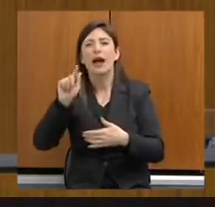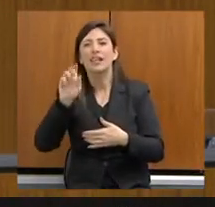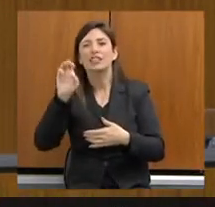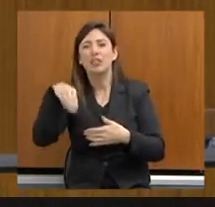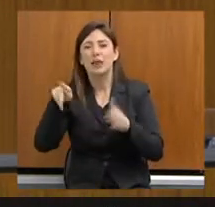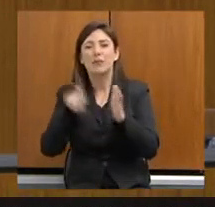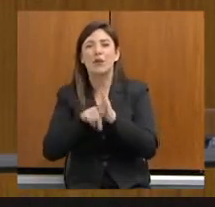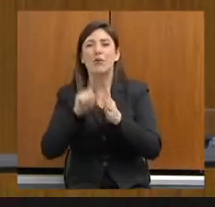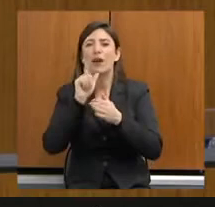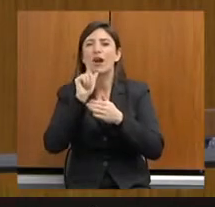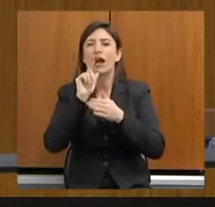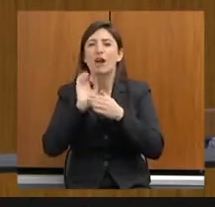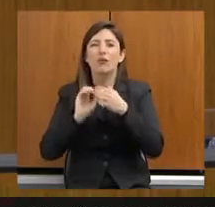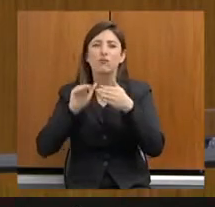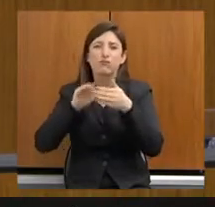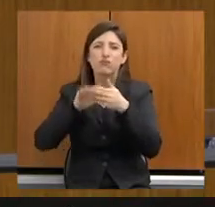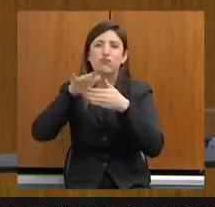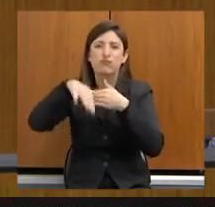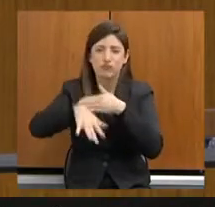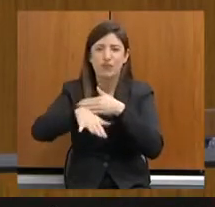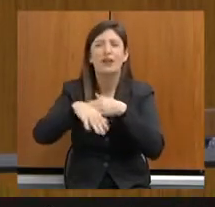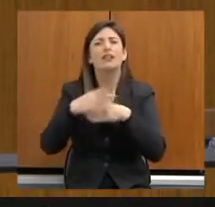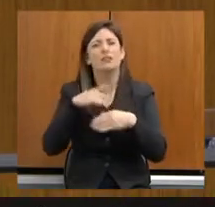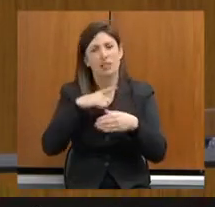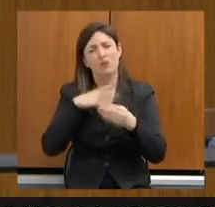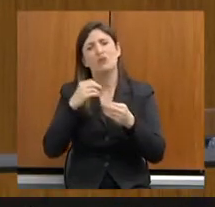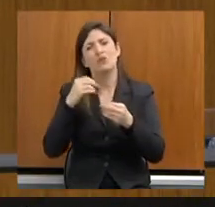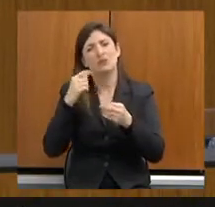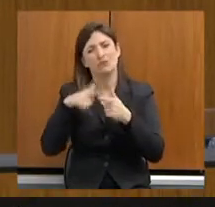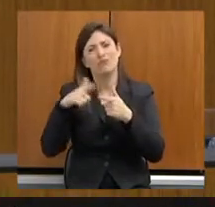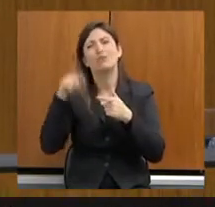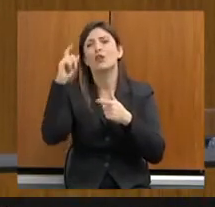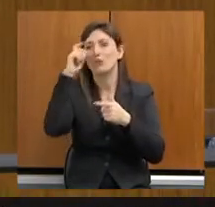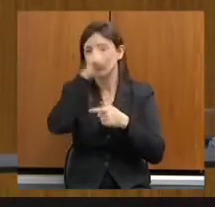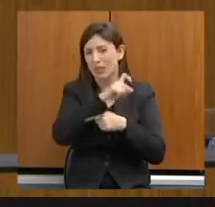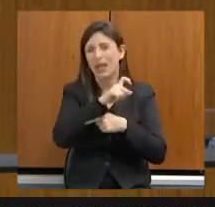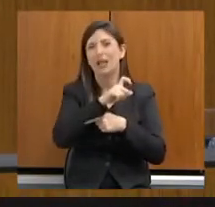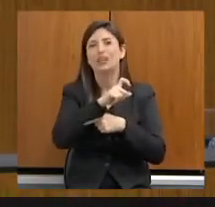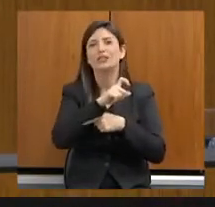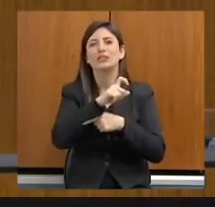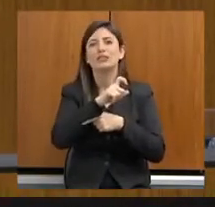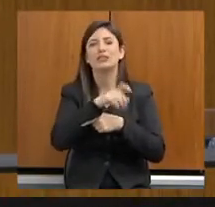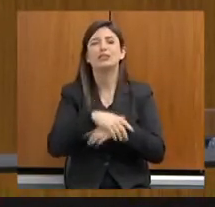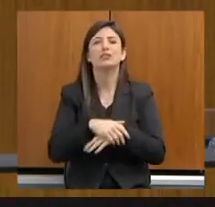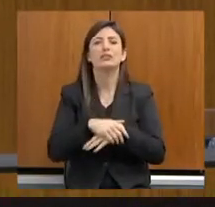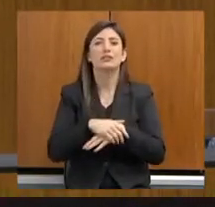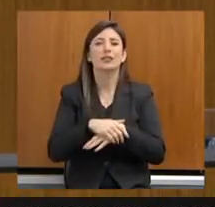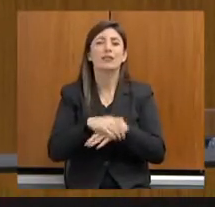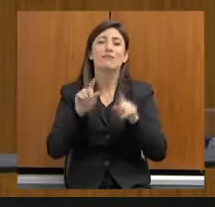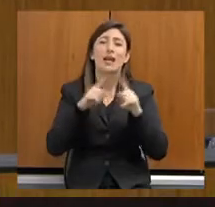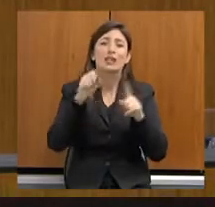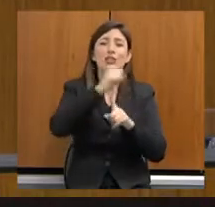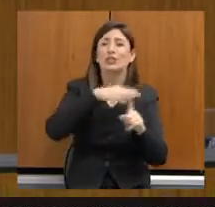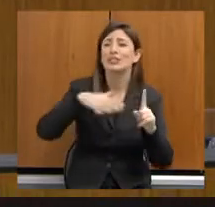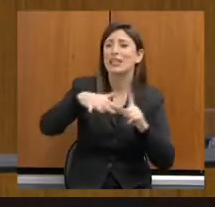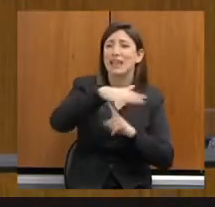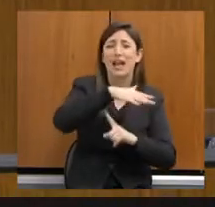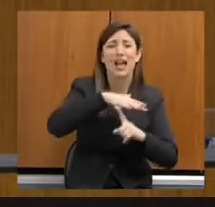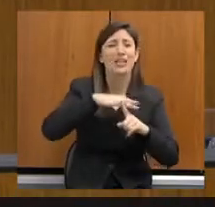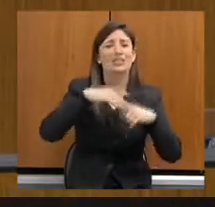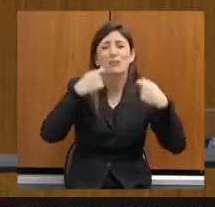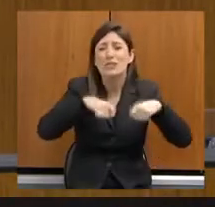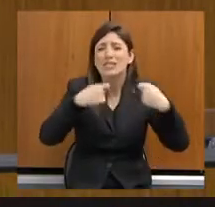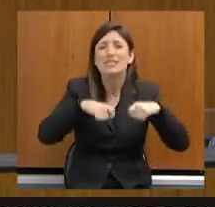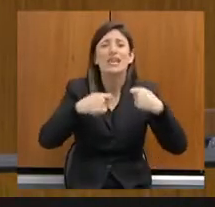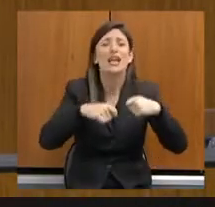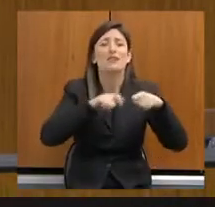ainda tá com esse né com todas as dificuldades nos tempos que a sociedade clama por serviço a prestação de